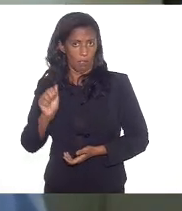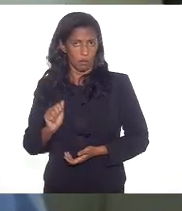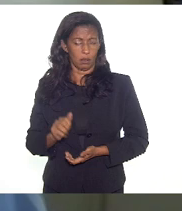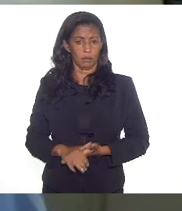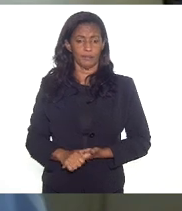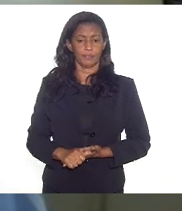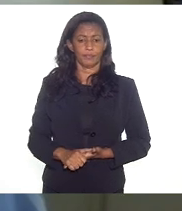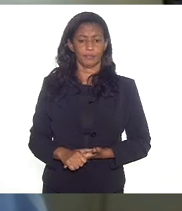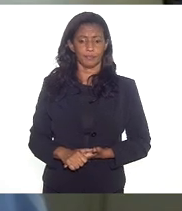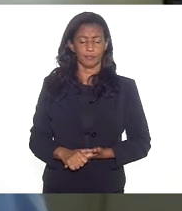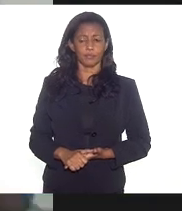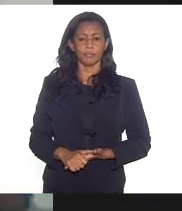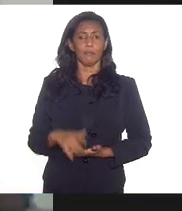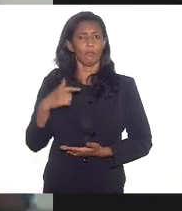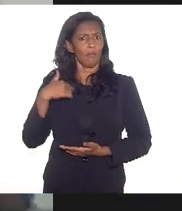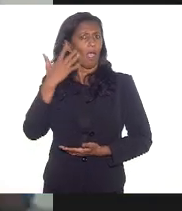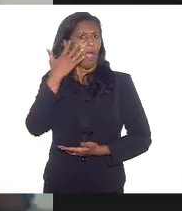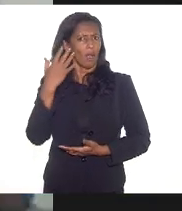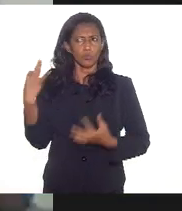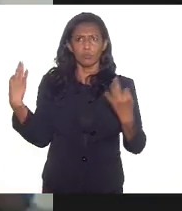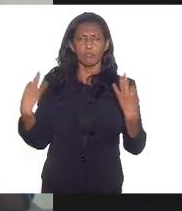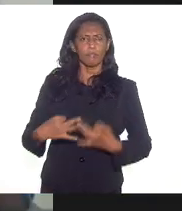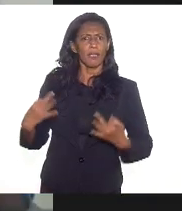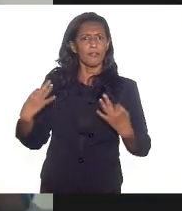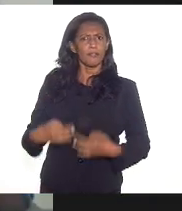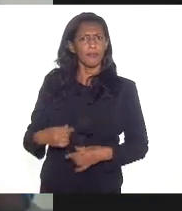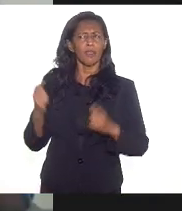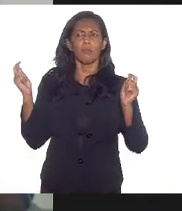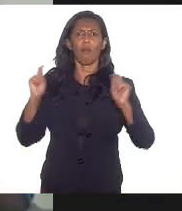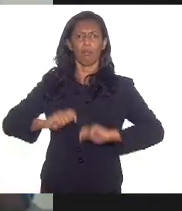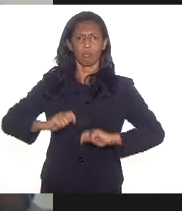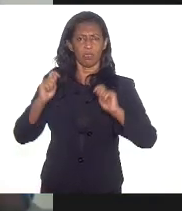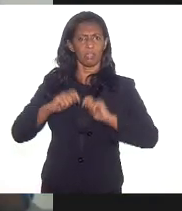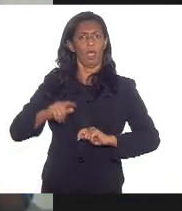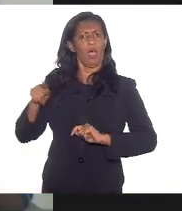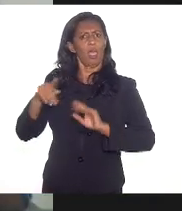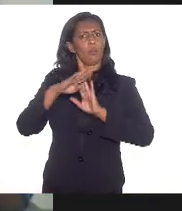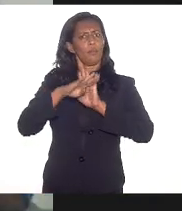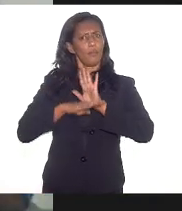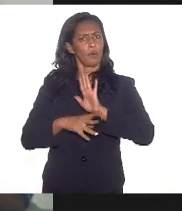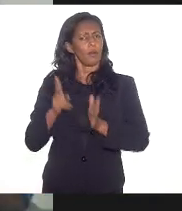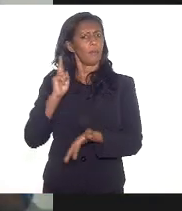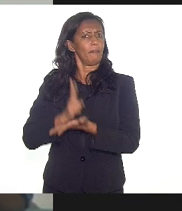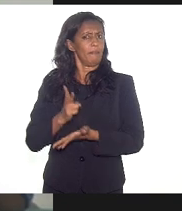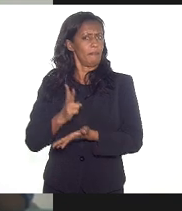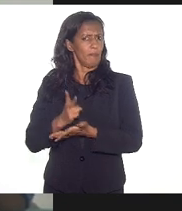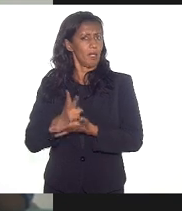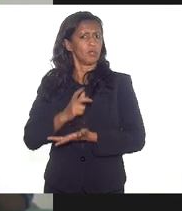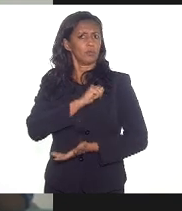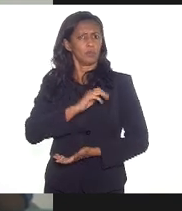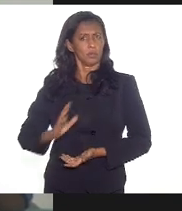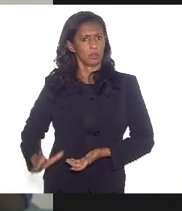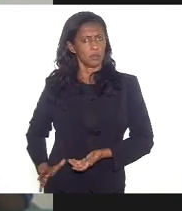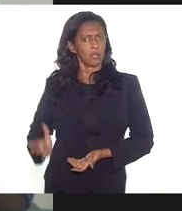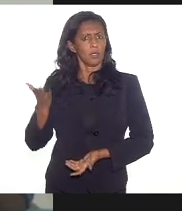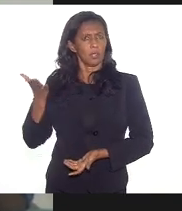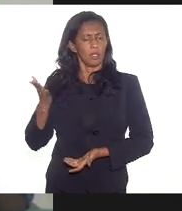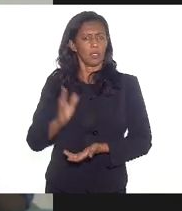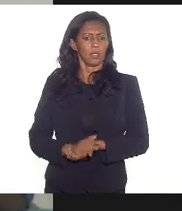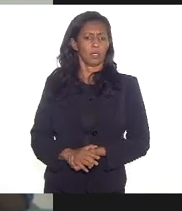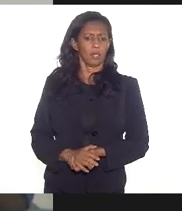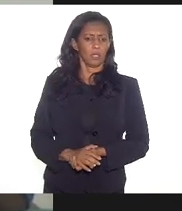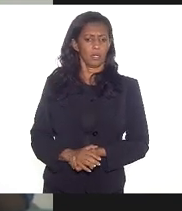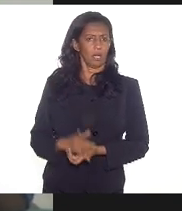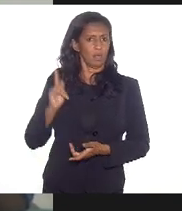E de antemão... Perfeito assim, acho que é um acordo super possível, é um programa mesmo, o deputado André Siciliano não precisa